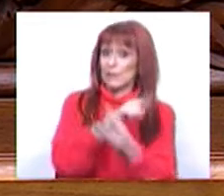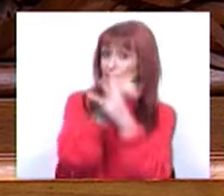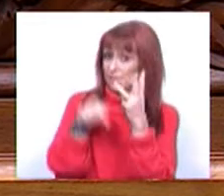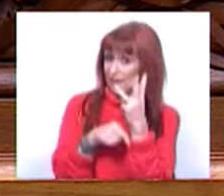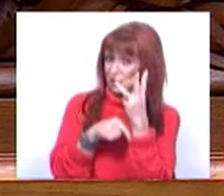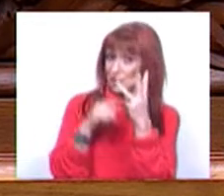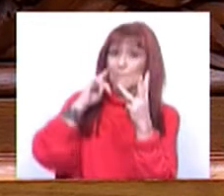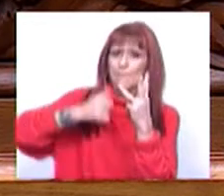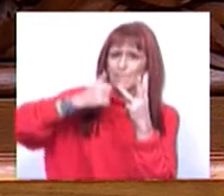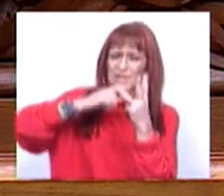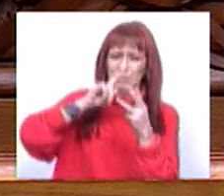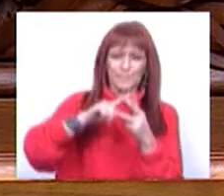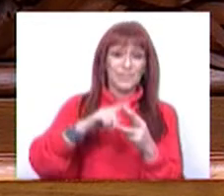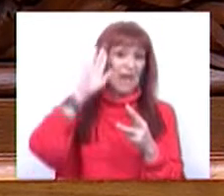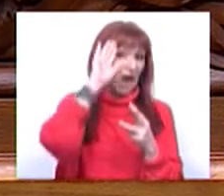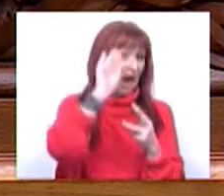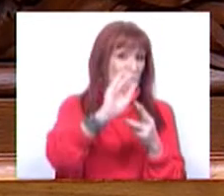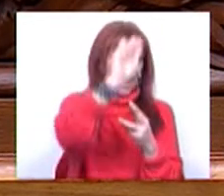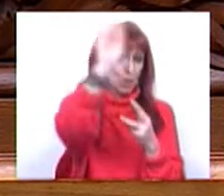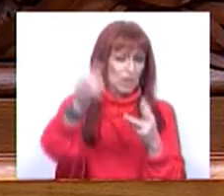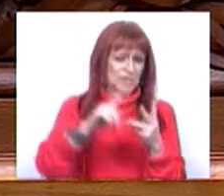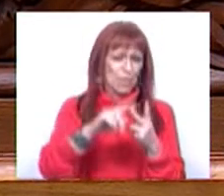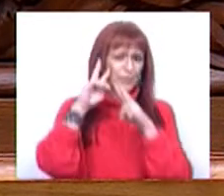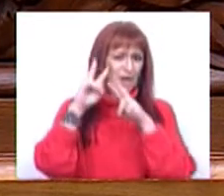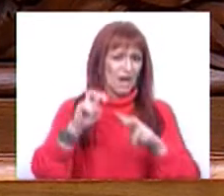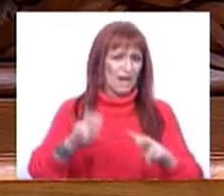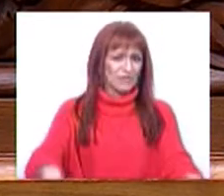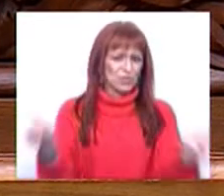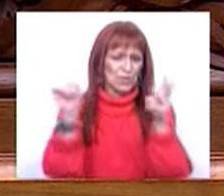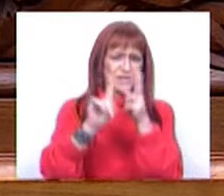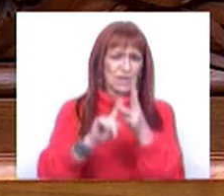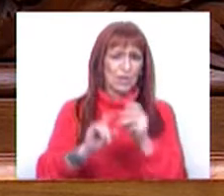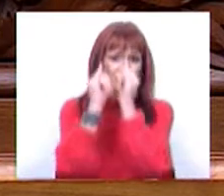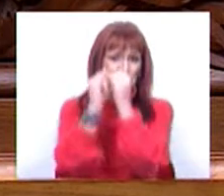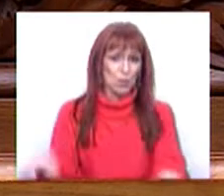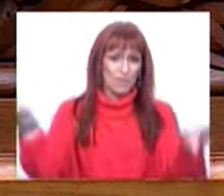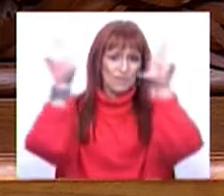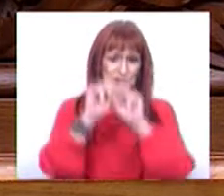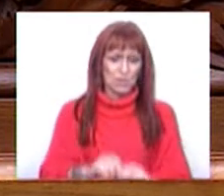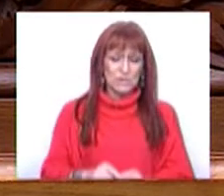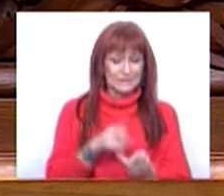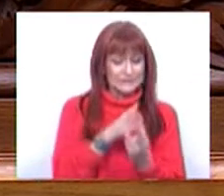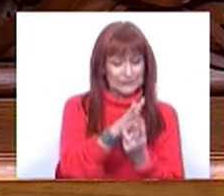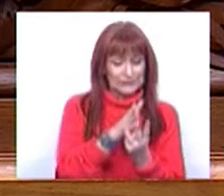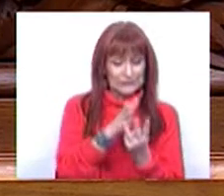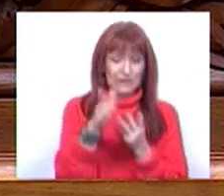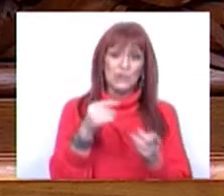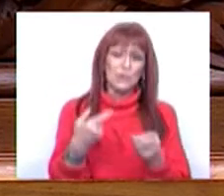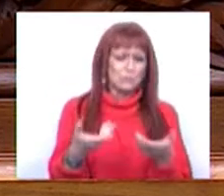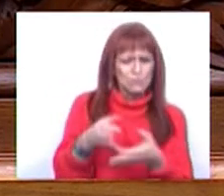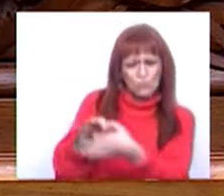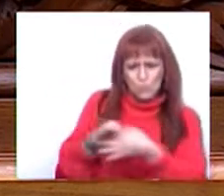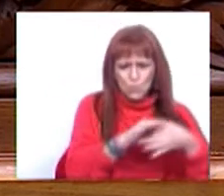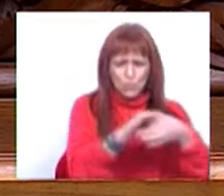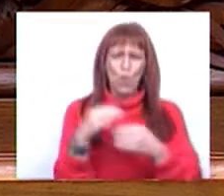pilares essenciais: a educação, a investigação e a inovação. Pilares que se alimentam mutuamente